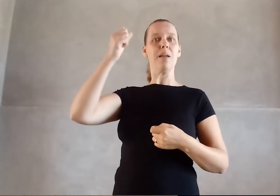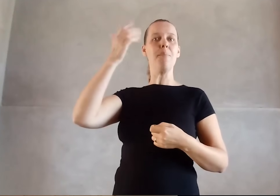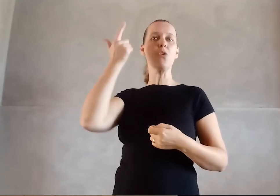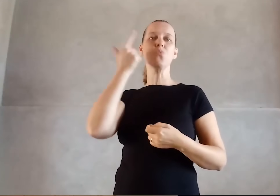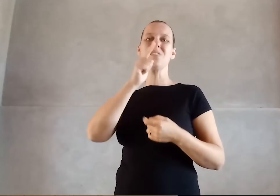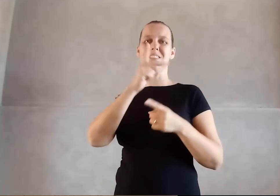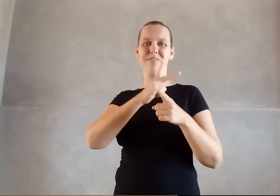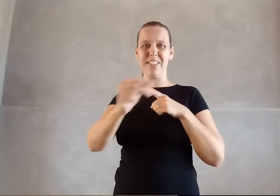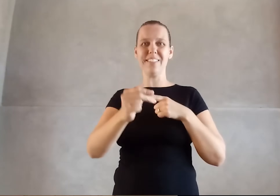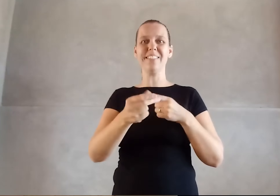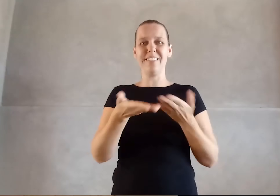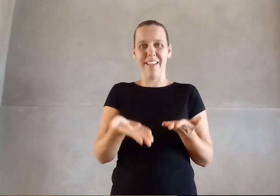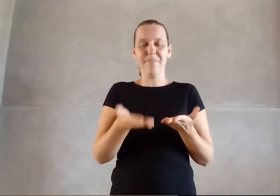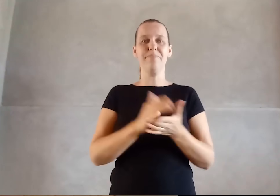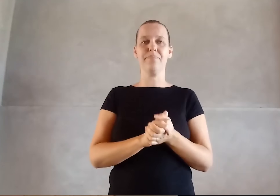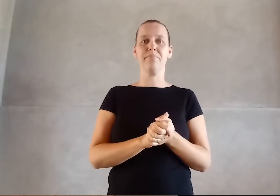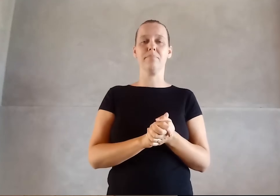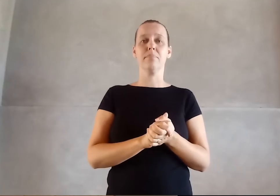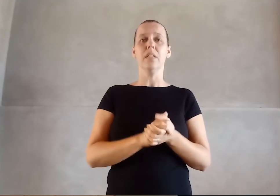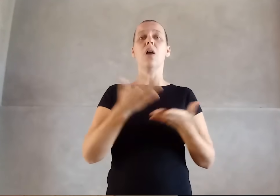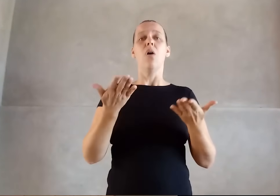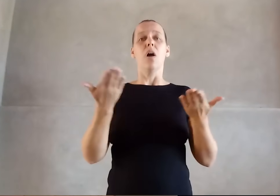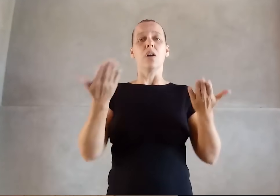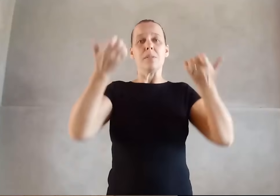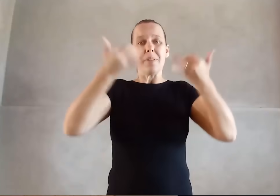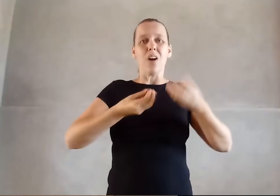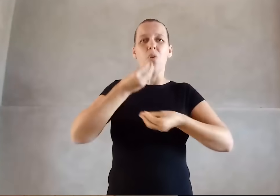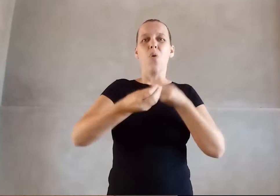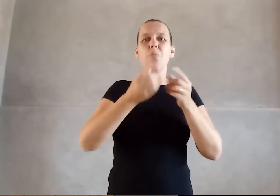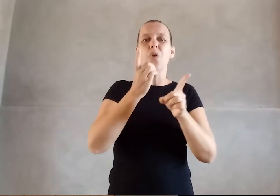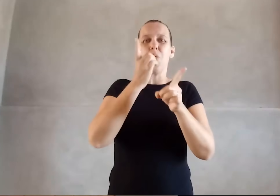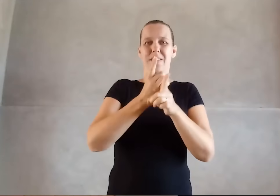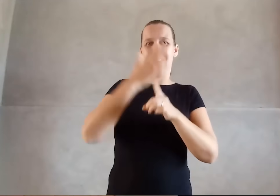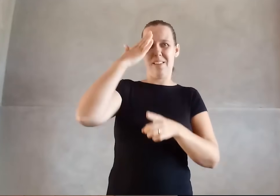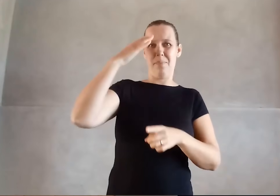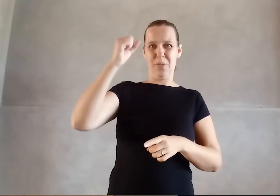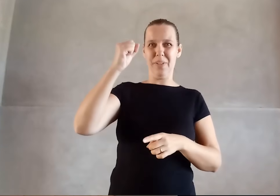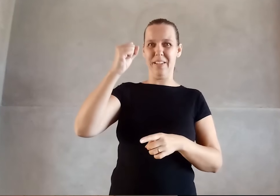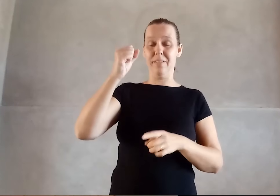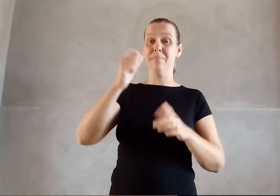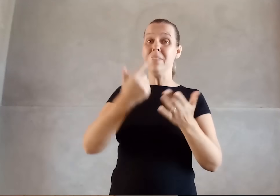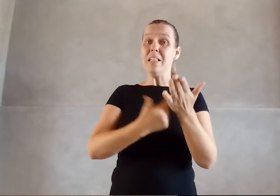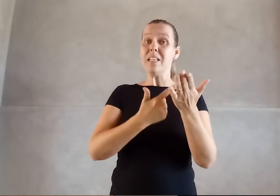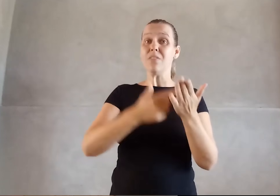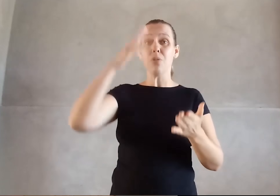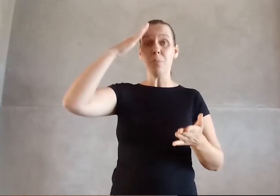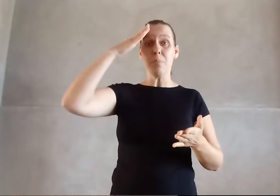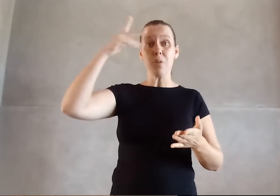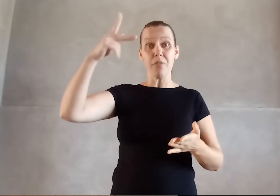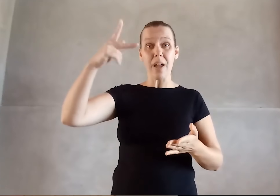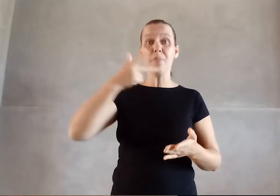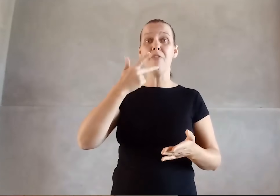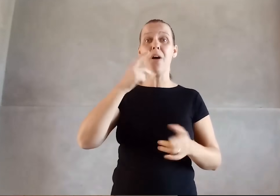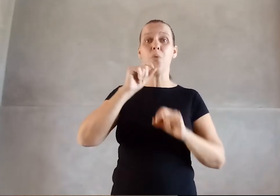novo normal de fato. Nós precisamos de sabedoria para enfrentar isso. E eu queria dizer para você como é que a gente pode